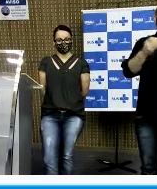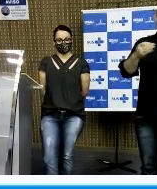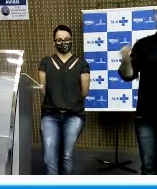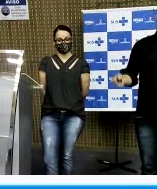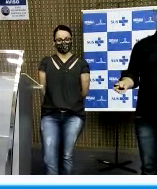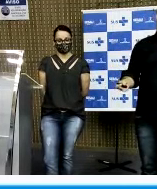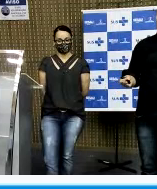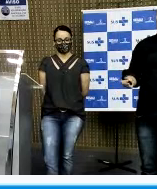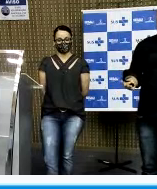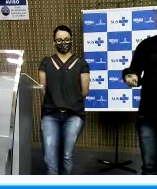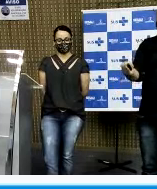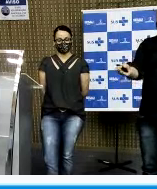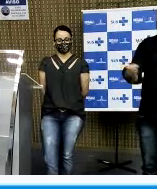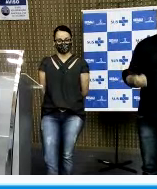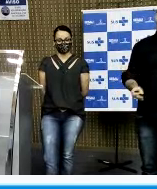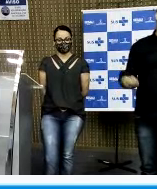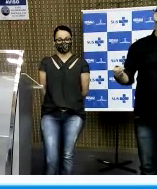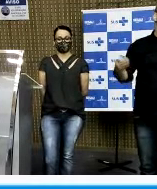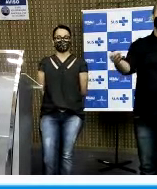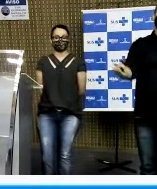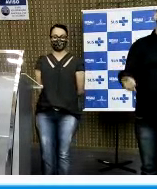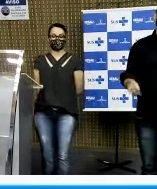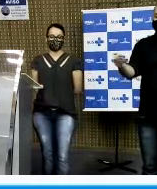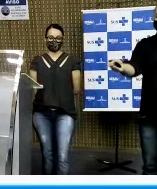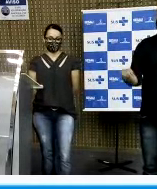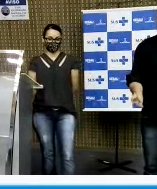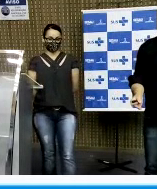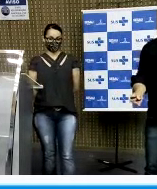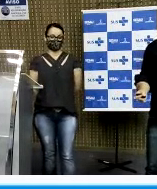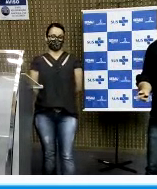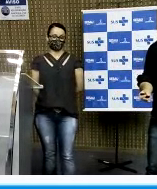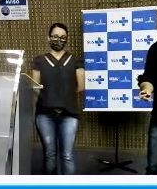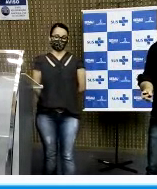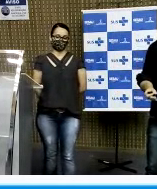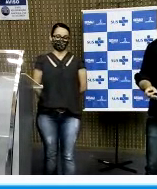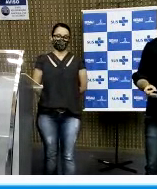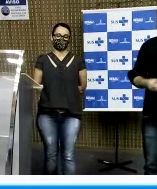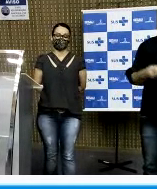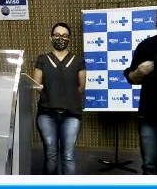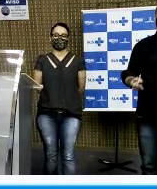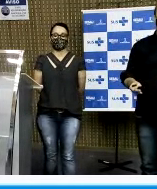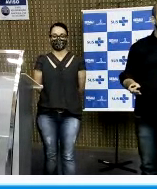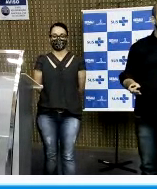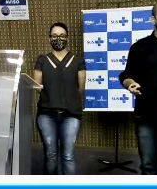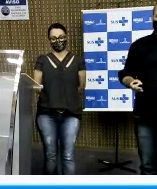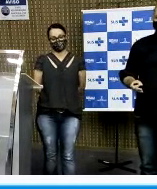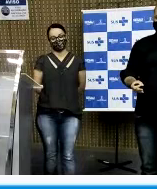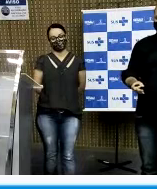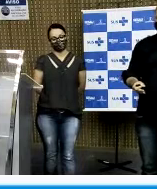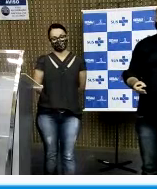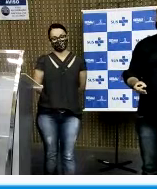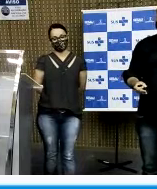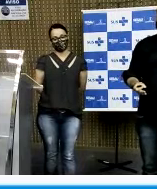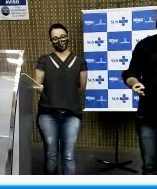vivemos um dos piores períodos da pandemia, e mesmo assim se mostrou, eu tive uma elevação de 46 nesse período, então aconteceu, tá,